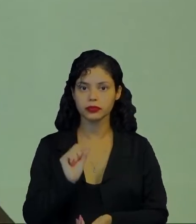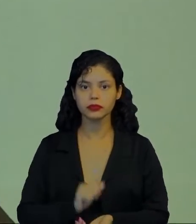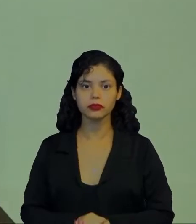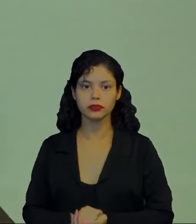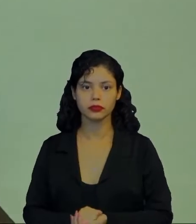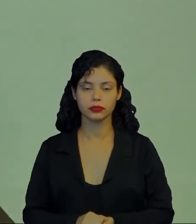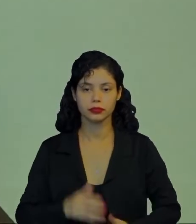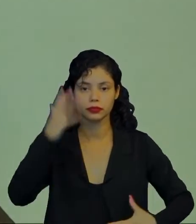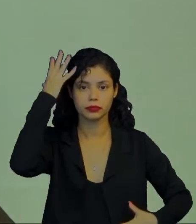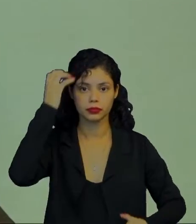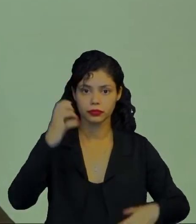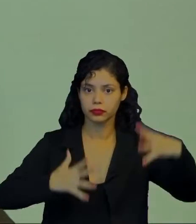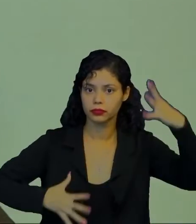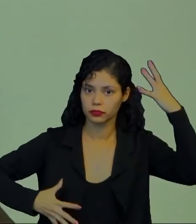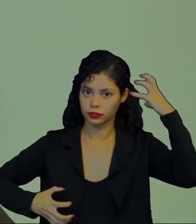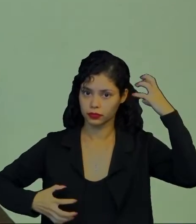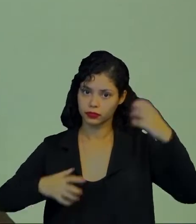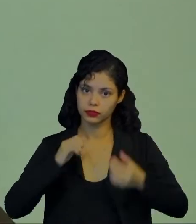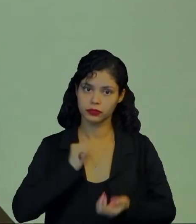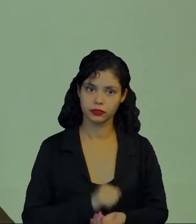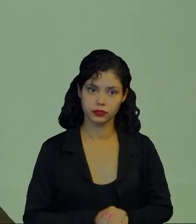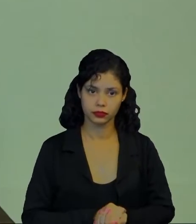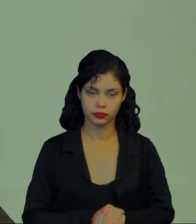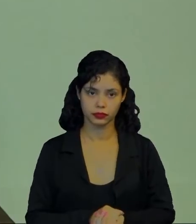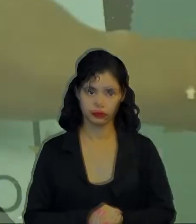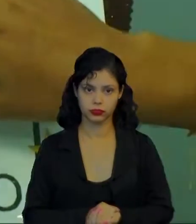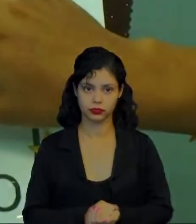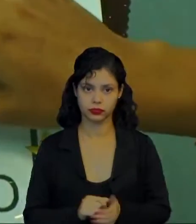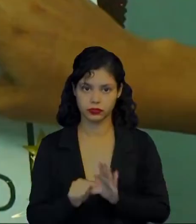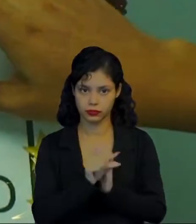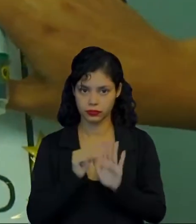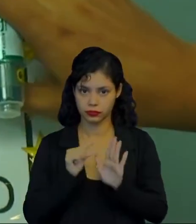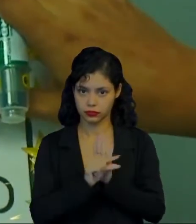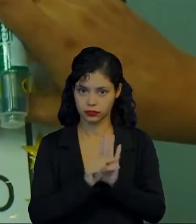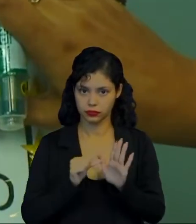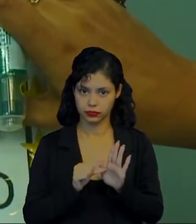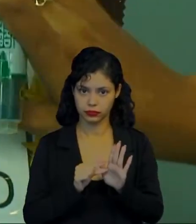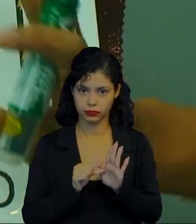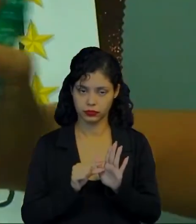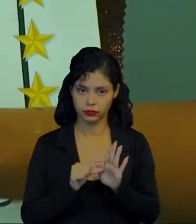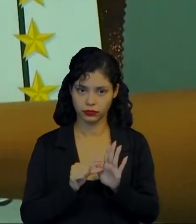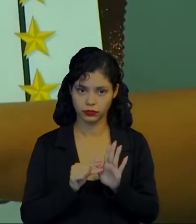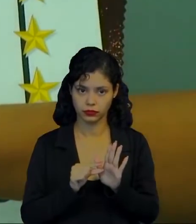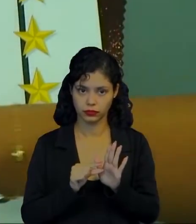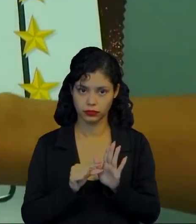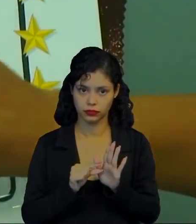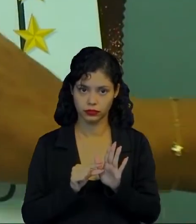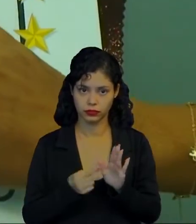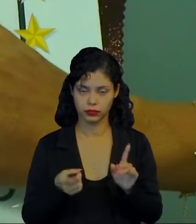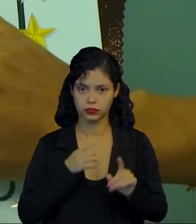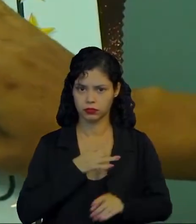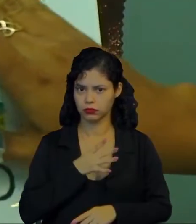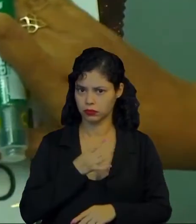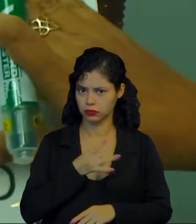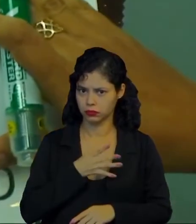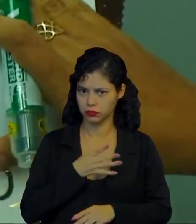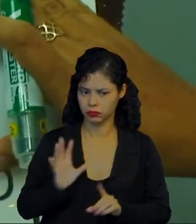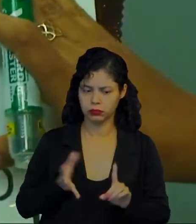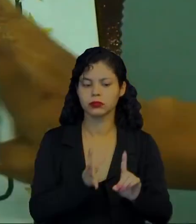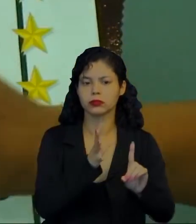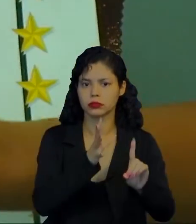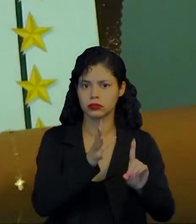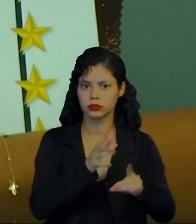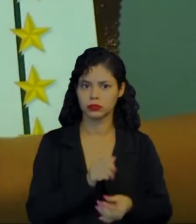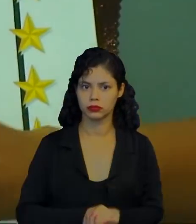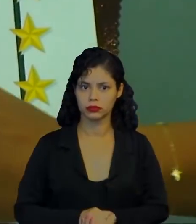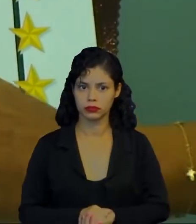um macaco é um verso. Tão maluco, outro verso. Mete medo, outro